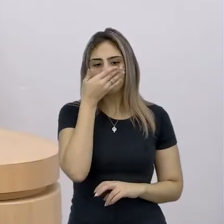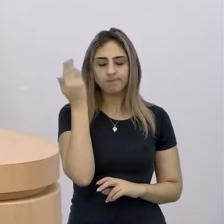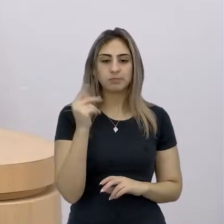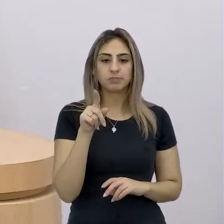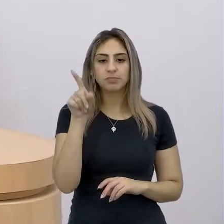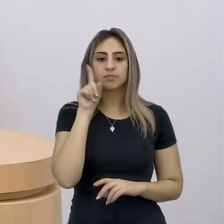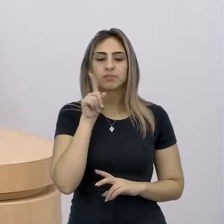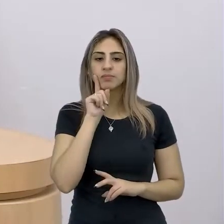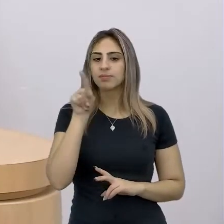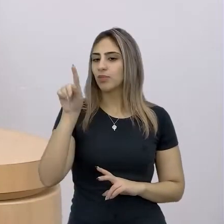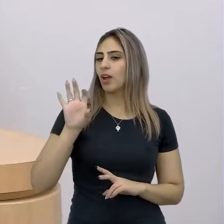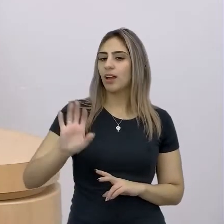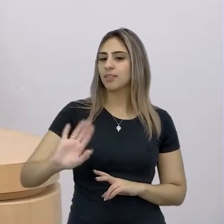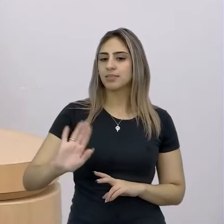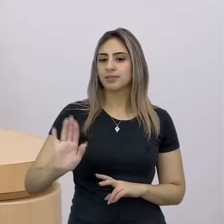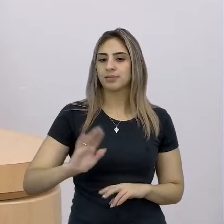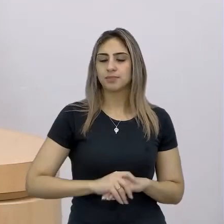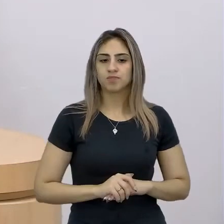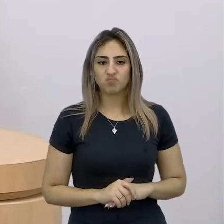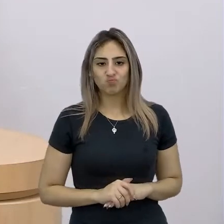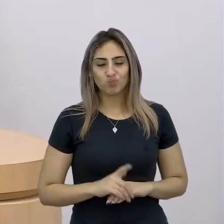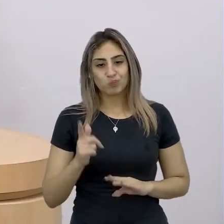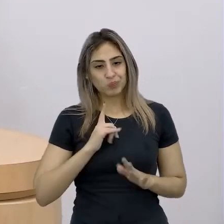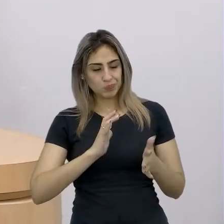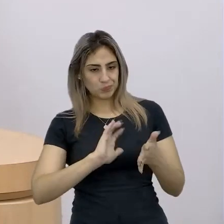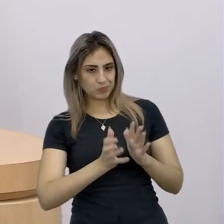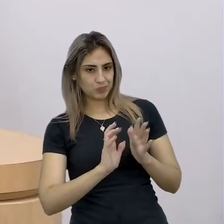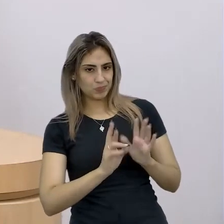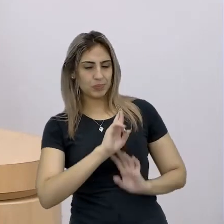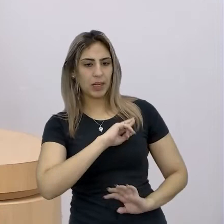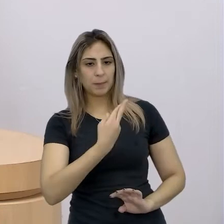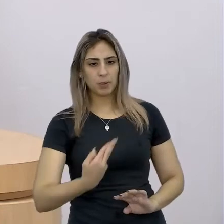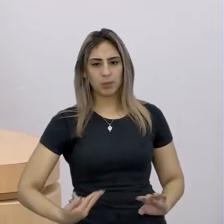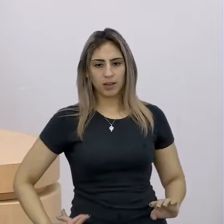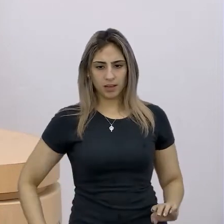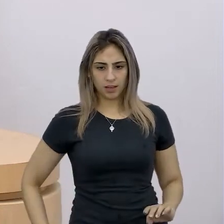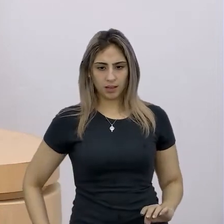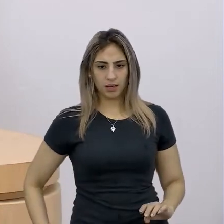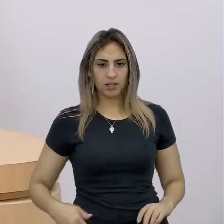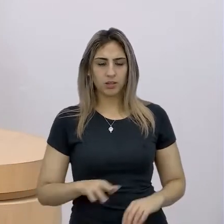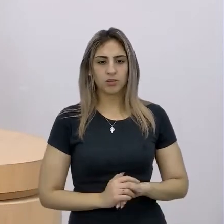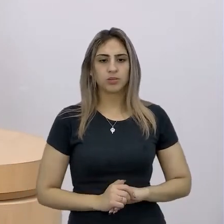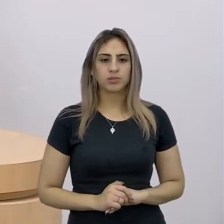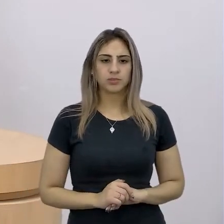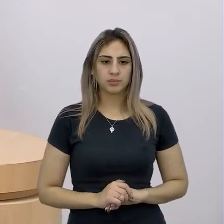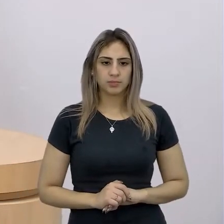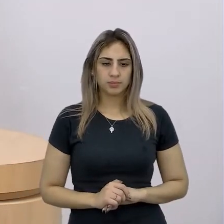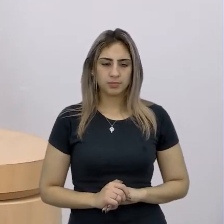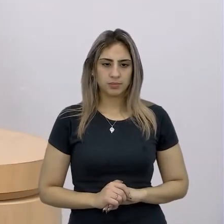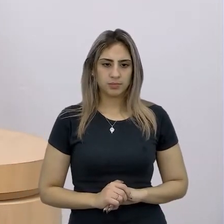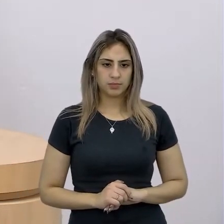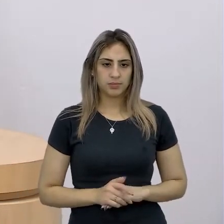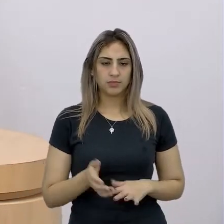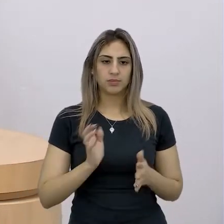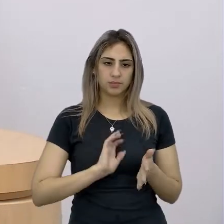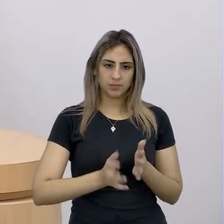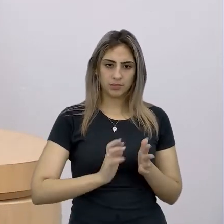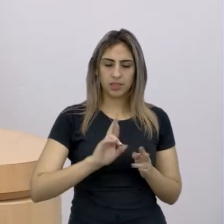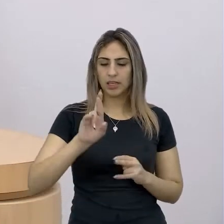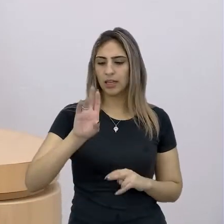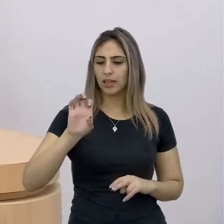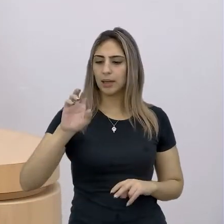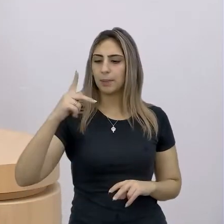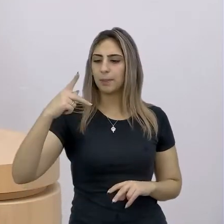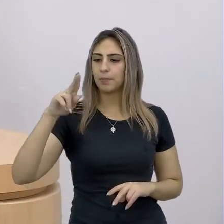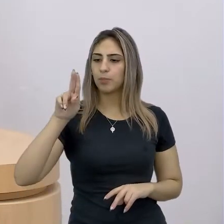Estados Unidos, não é bem assim, né? Tem o Partido dos Republicanos, né? O Partido Republicano,